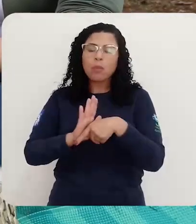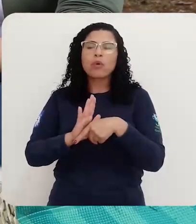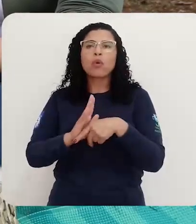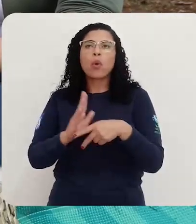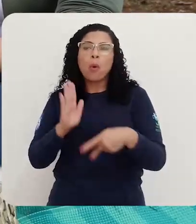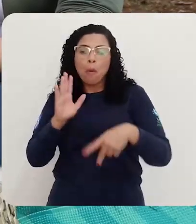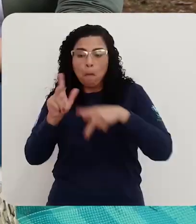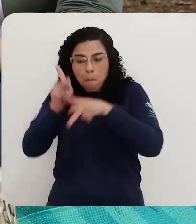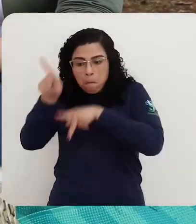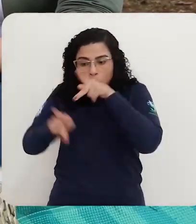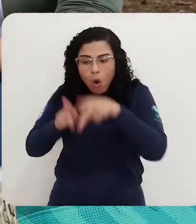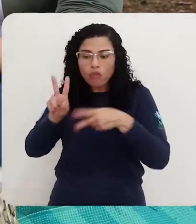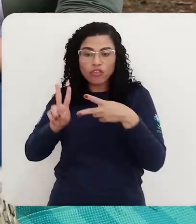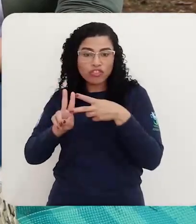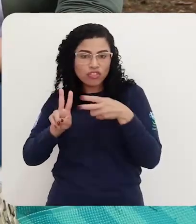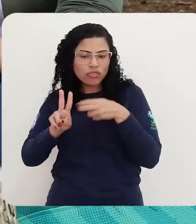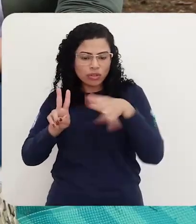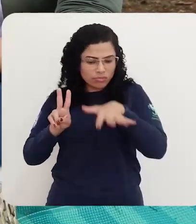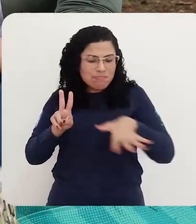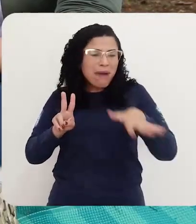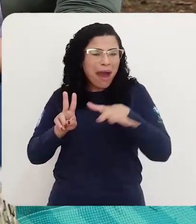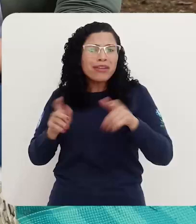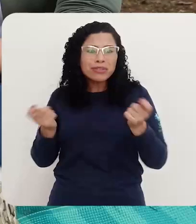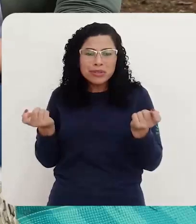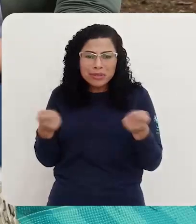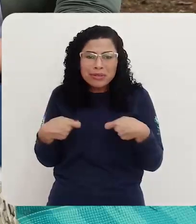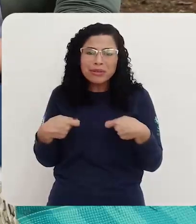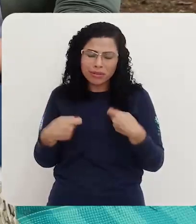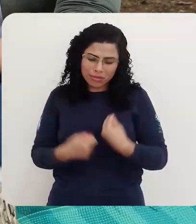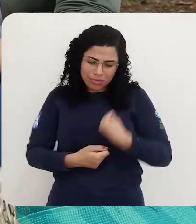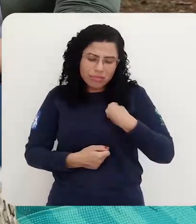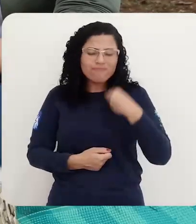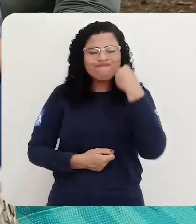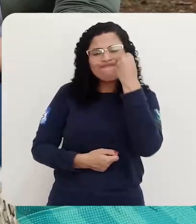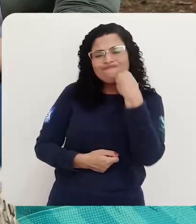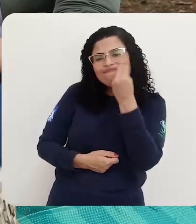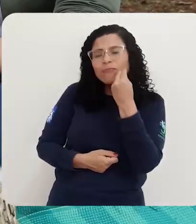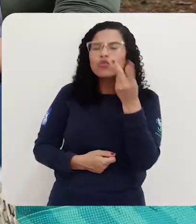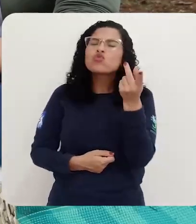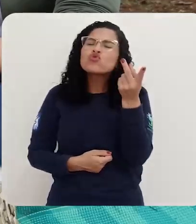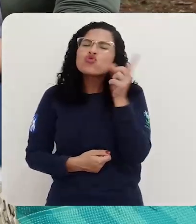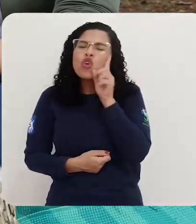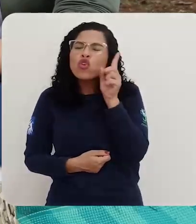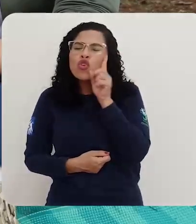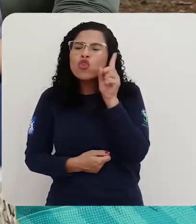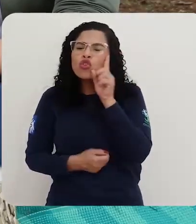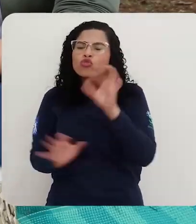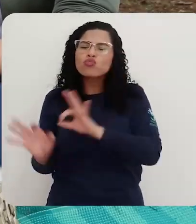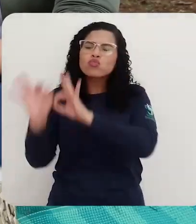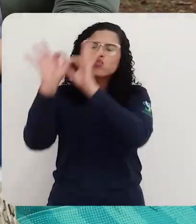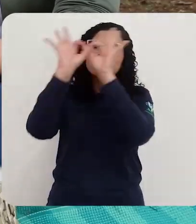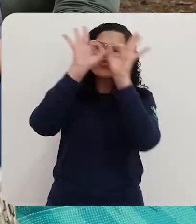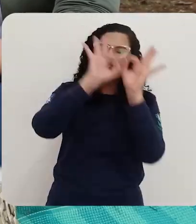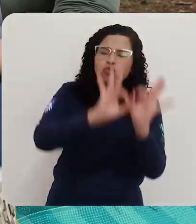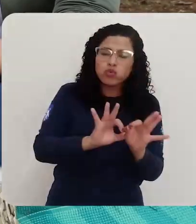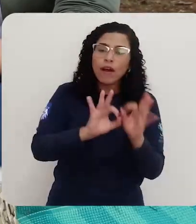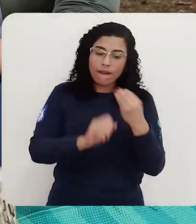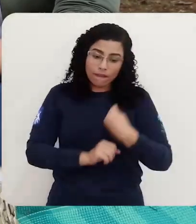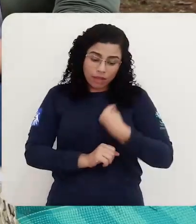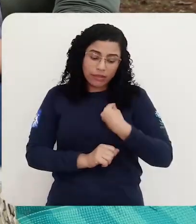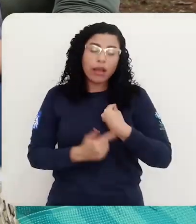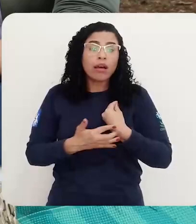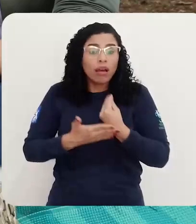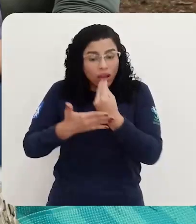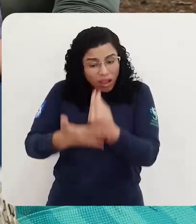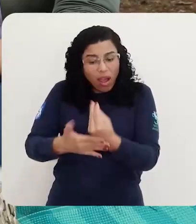somos indígenas, a natureza é nossa vida, o nosso espaço que a gente está vivenciando, experimentando todos os dias, também é nossa vida.